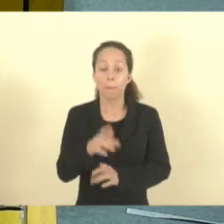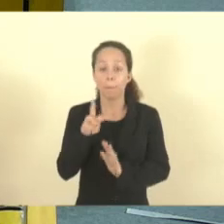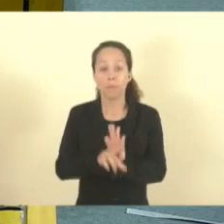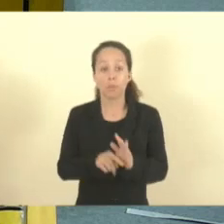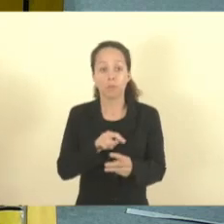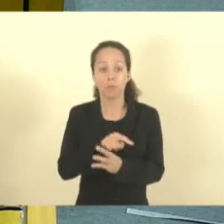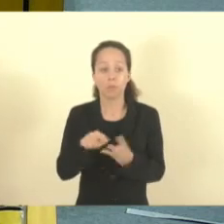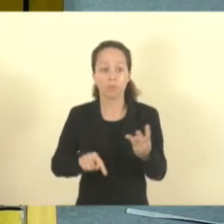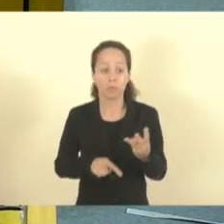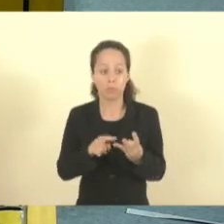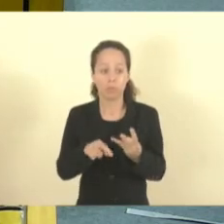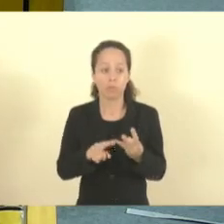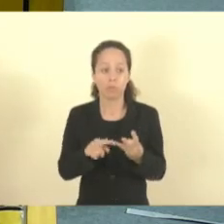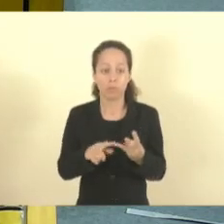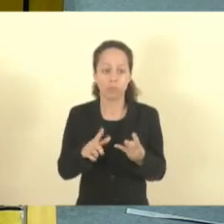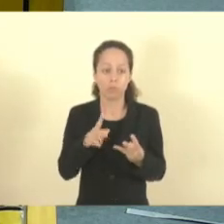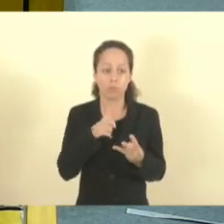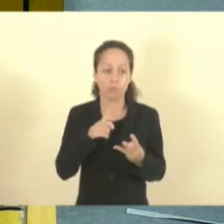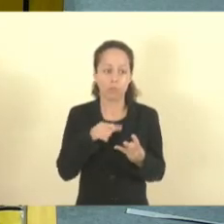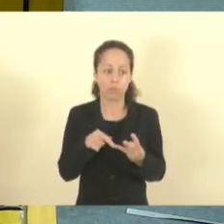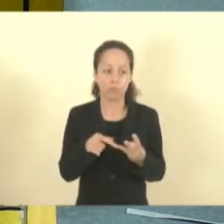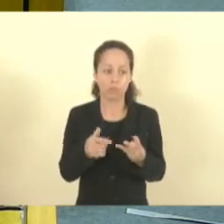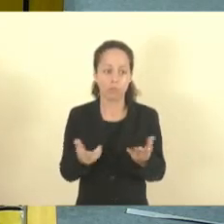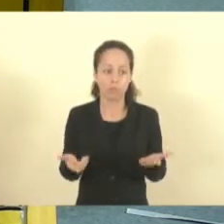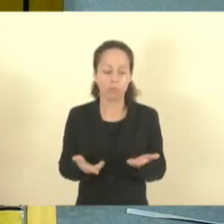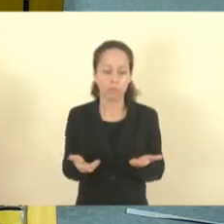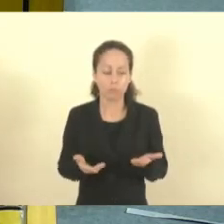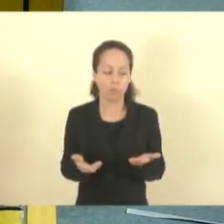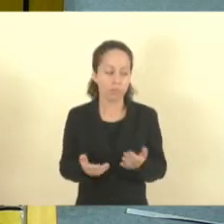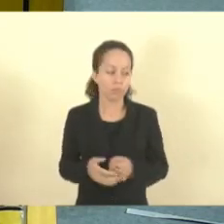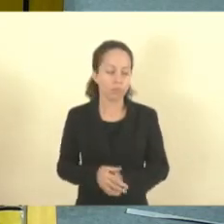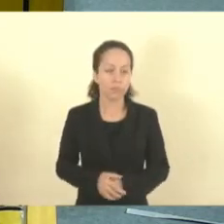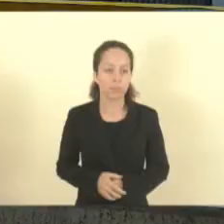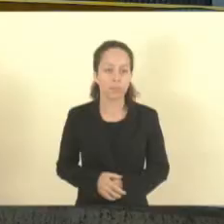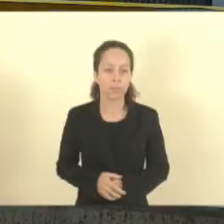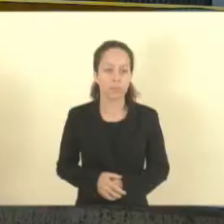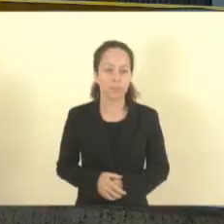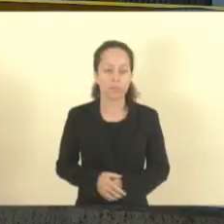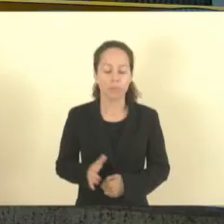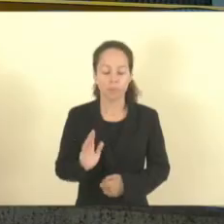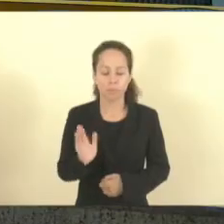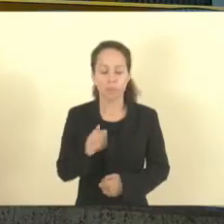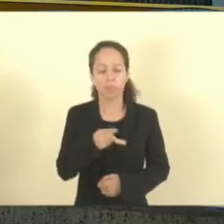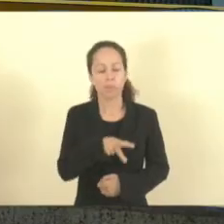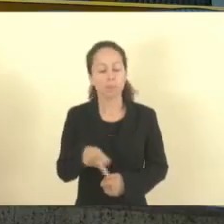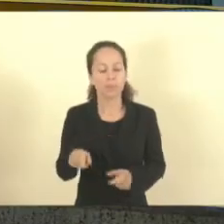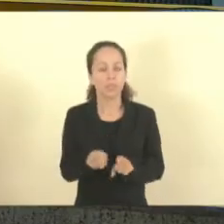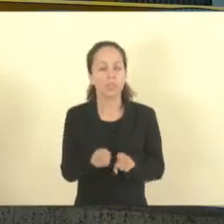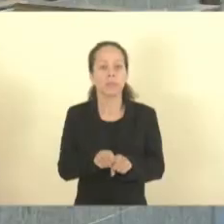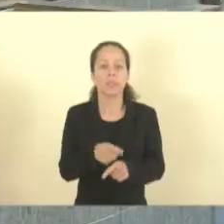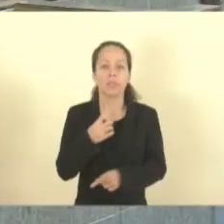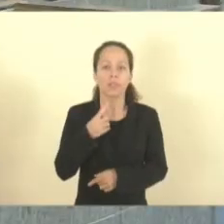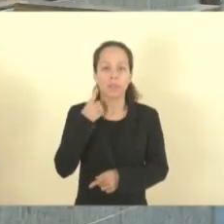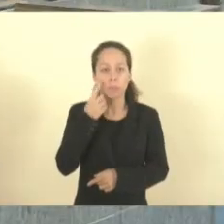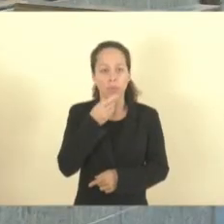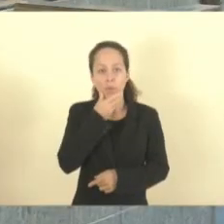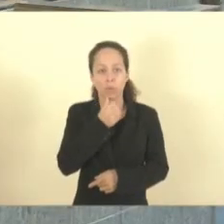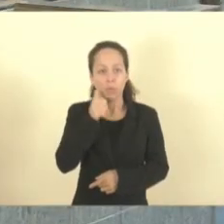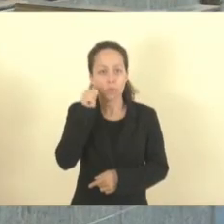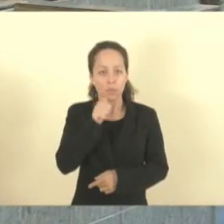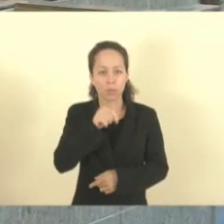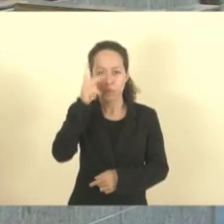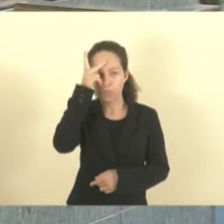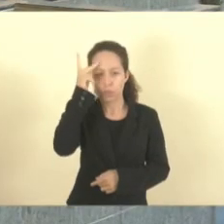tratam de ICMS. Senhor presidente, senhores deputados e deputadas, público que